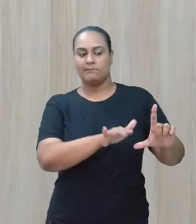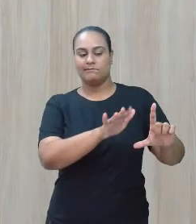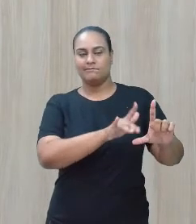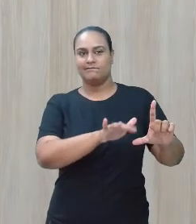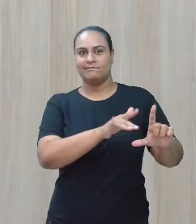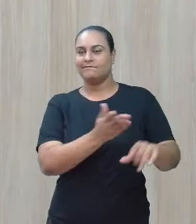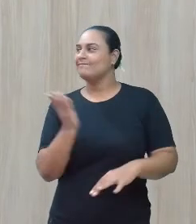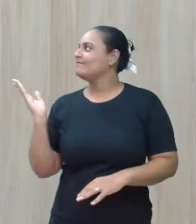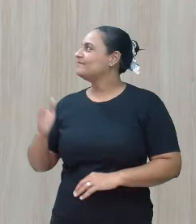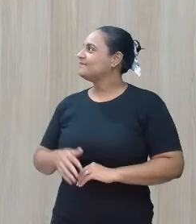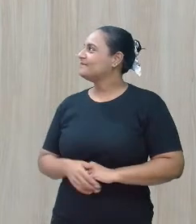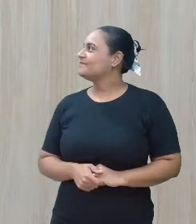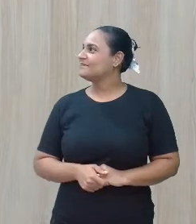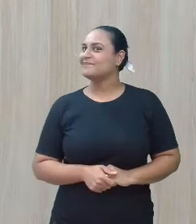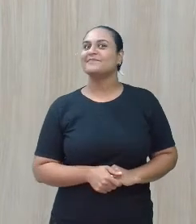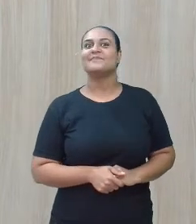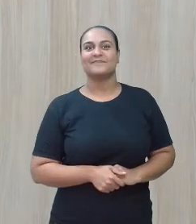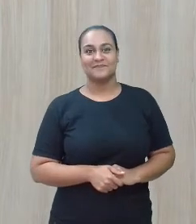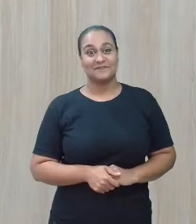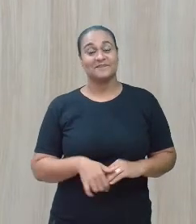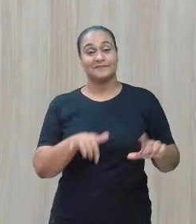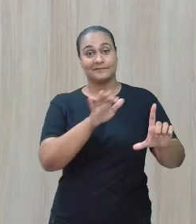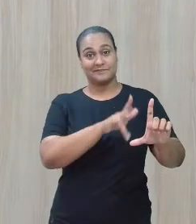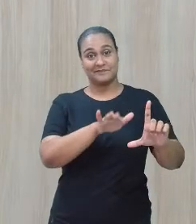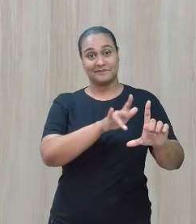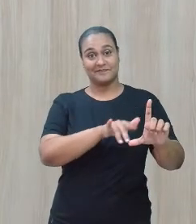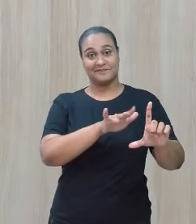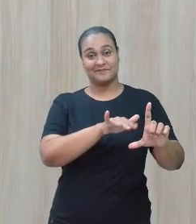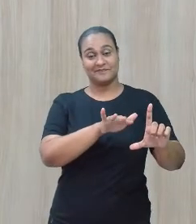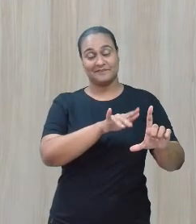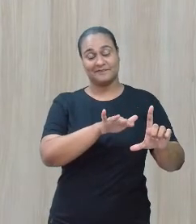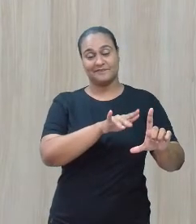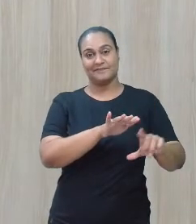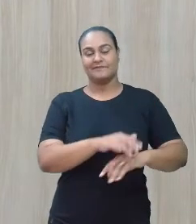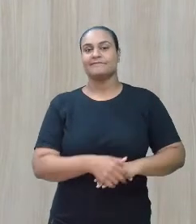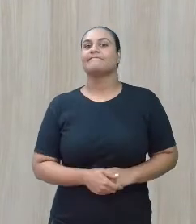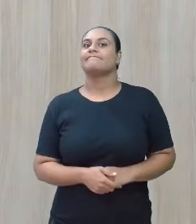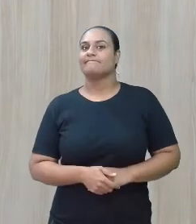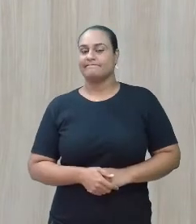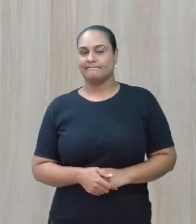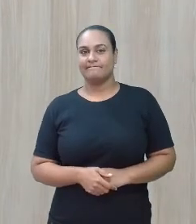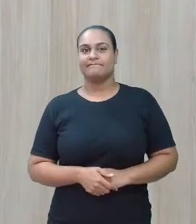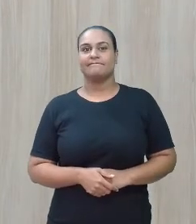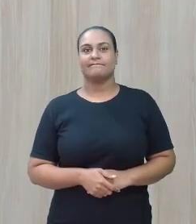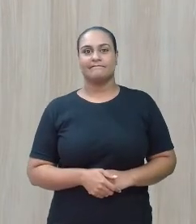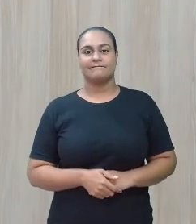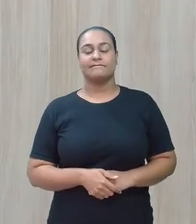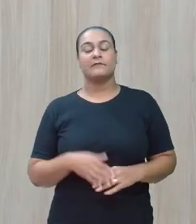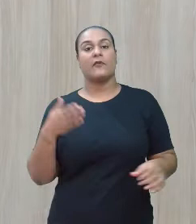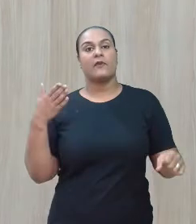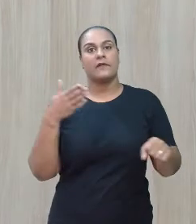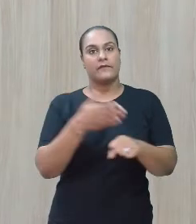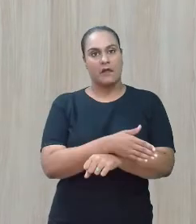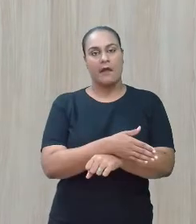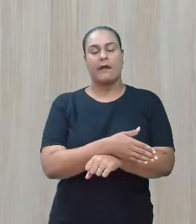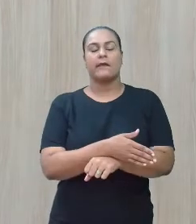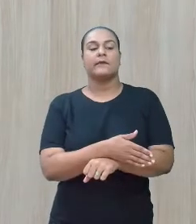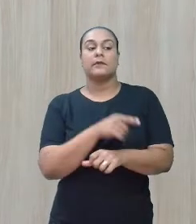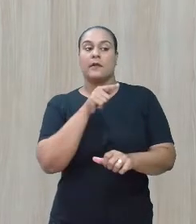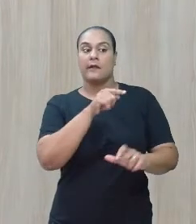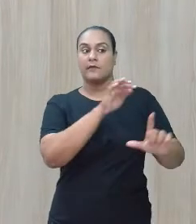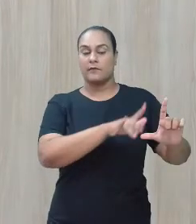que aparece aí do lado esquerdo da sua tela. E aí aquele que tem o celular com o sistema Android